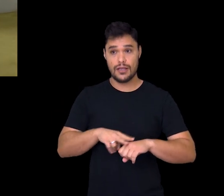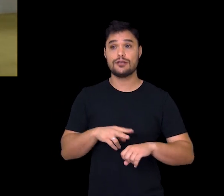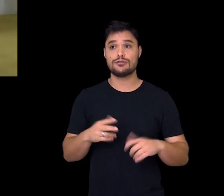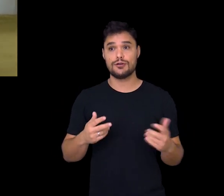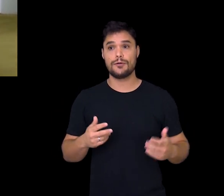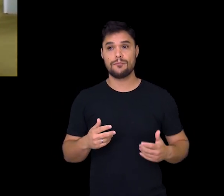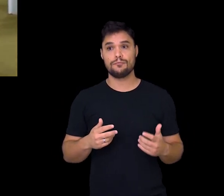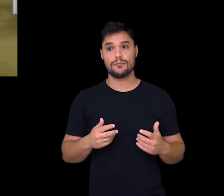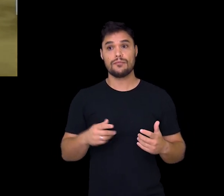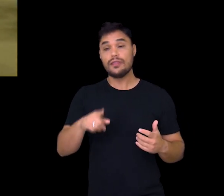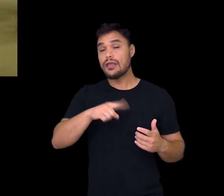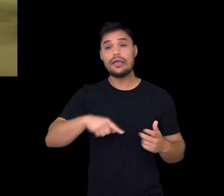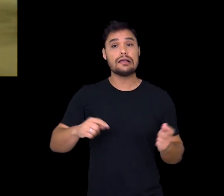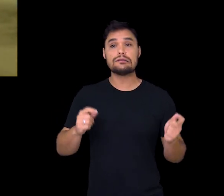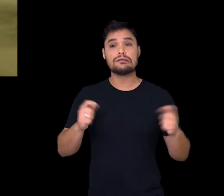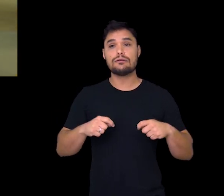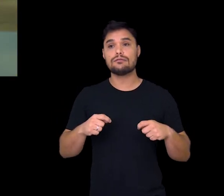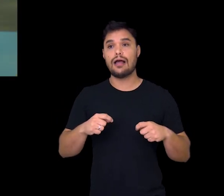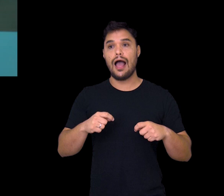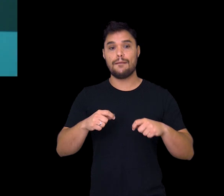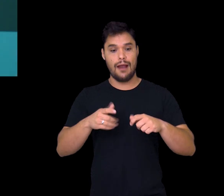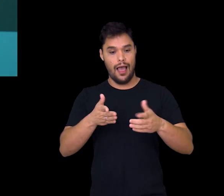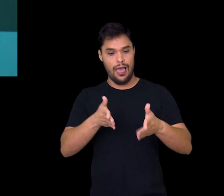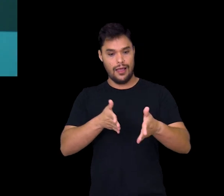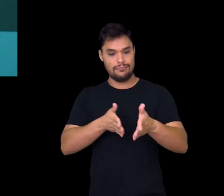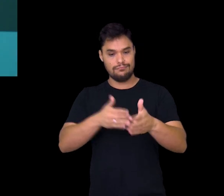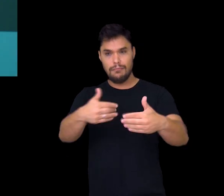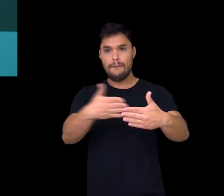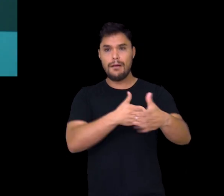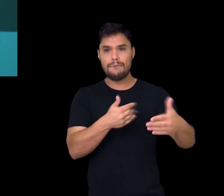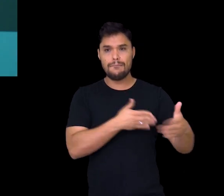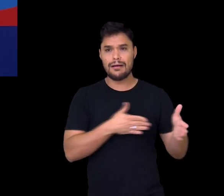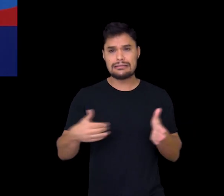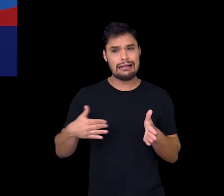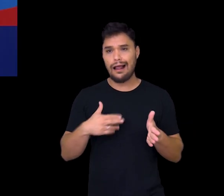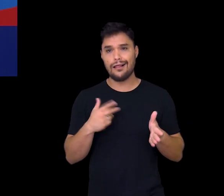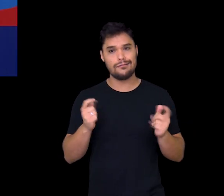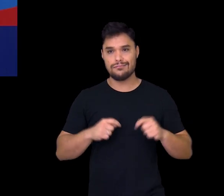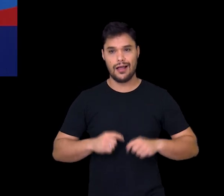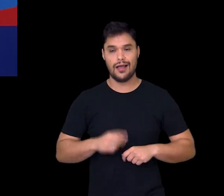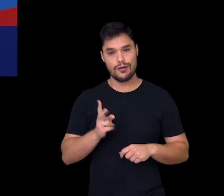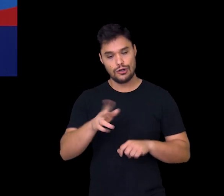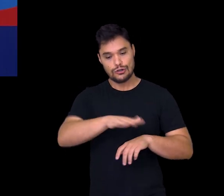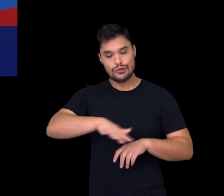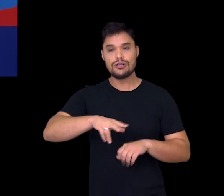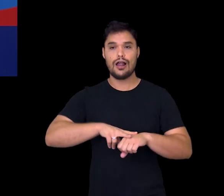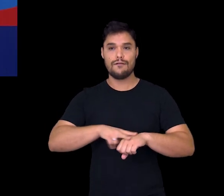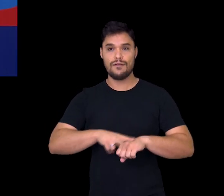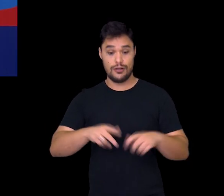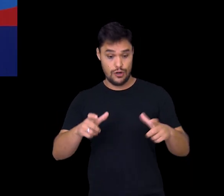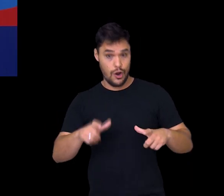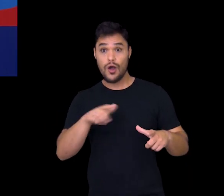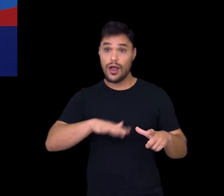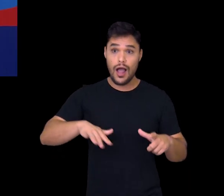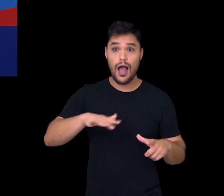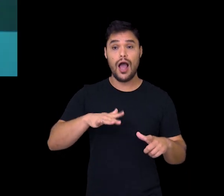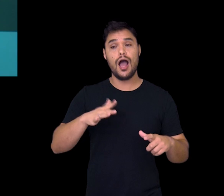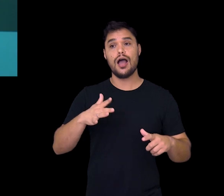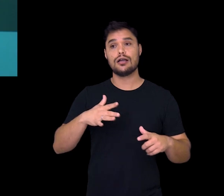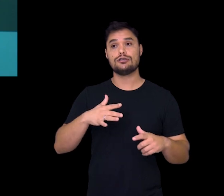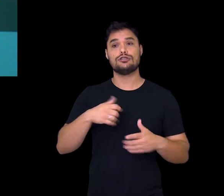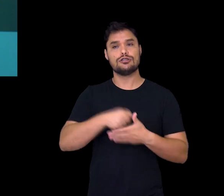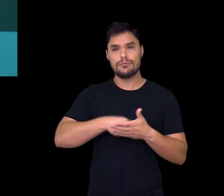não permite mais dividir aquilo em salas. E aí é preservado o Salão Verde. E hoje é um local das manifestações, né? Das manifestações,